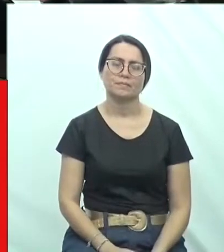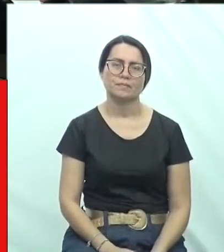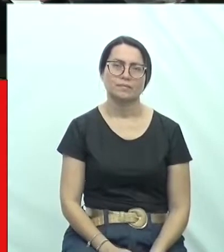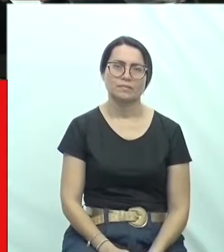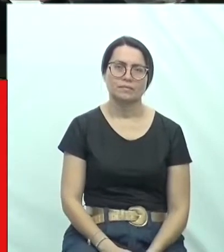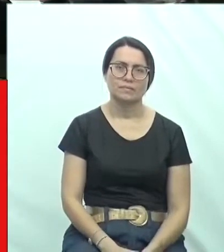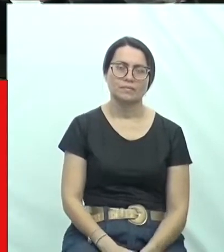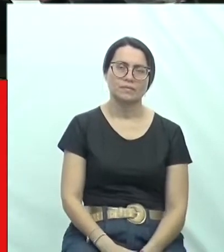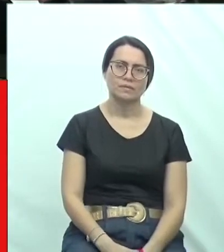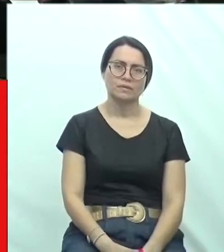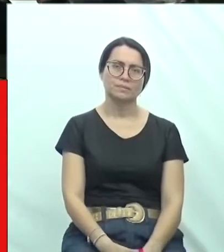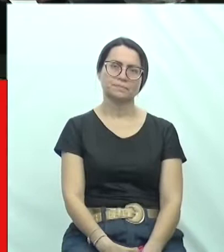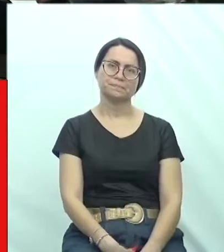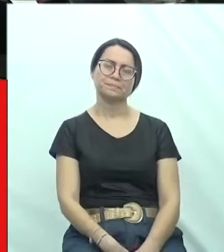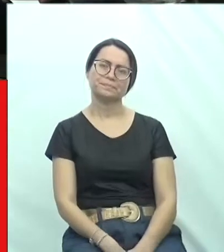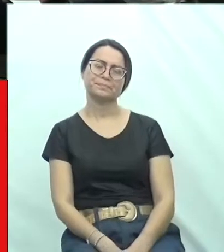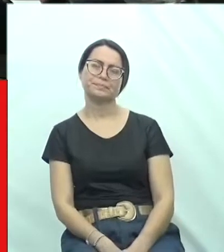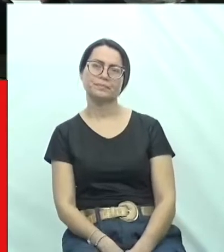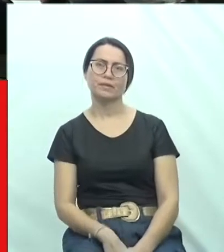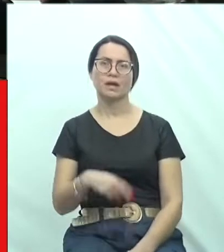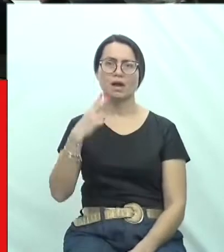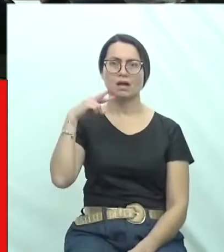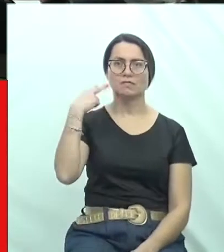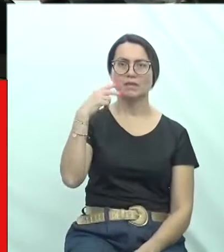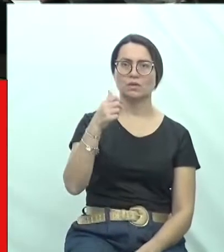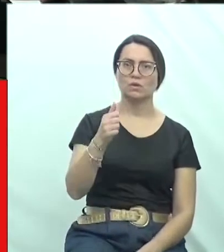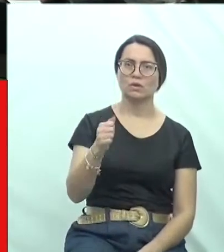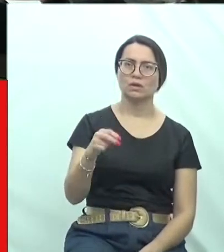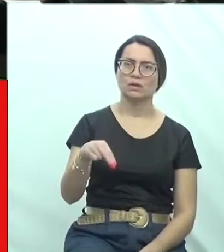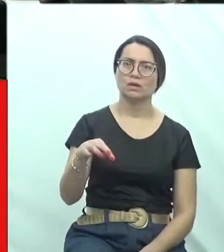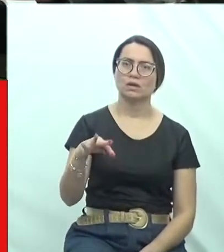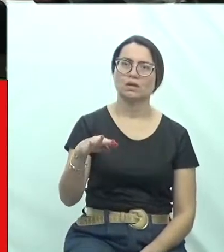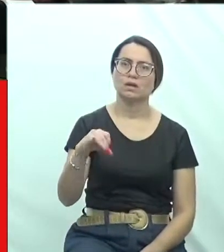vereador Antônio Manuel.